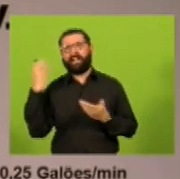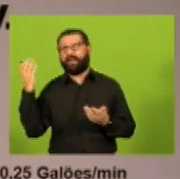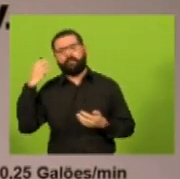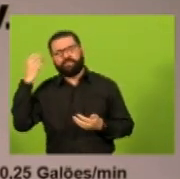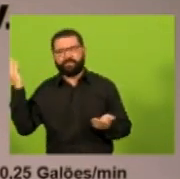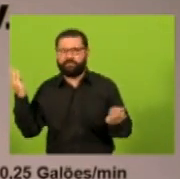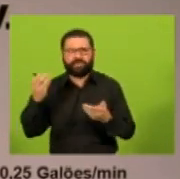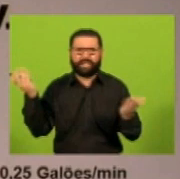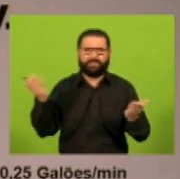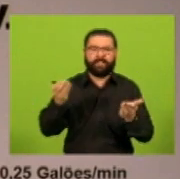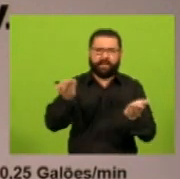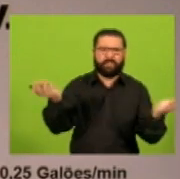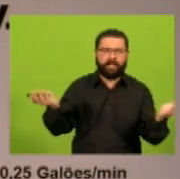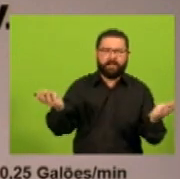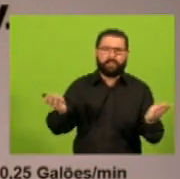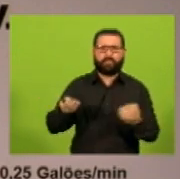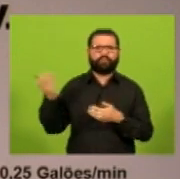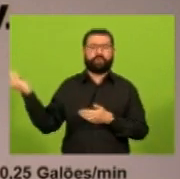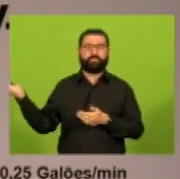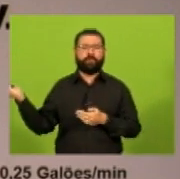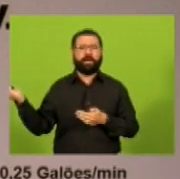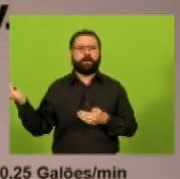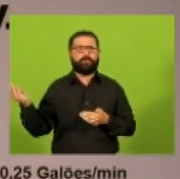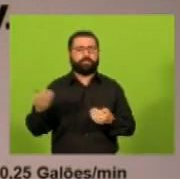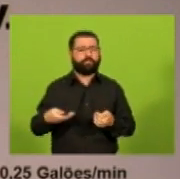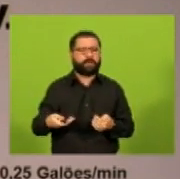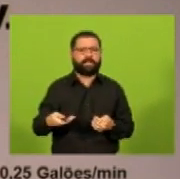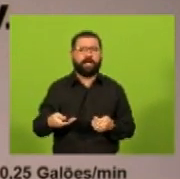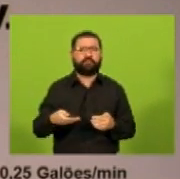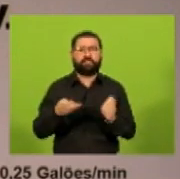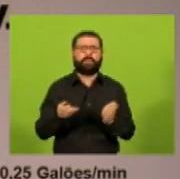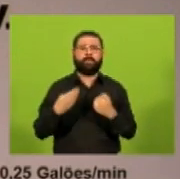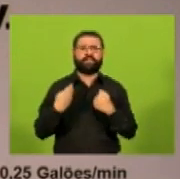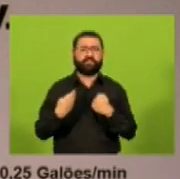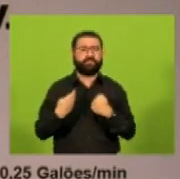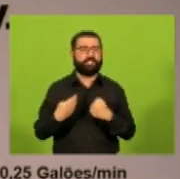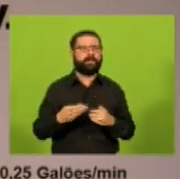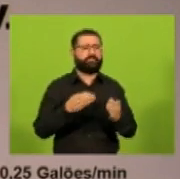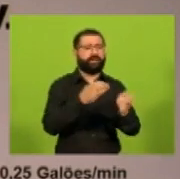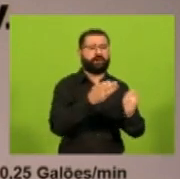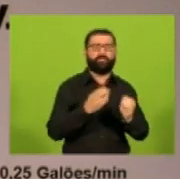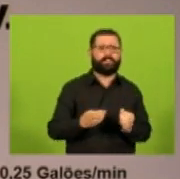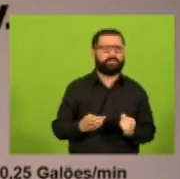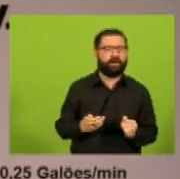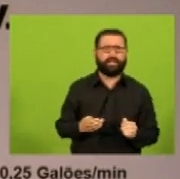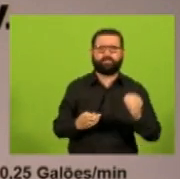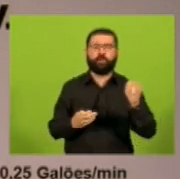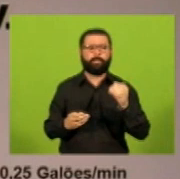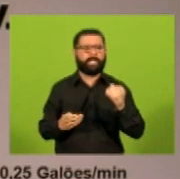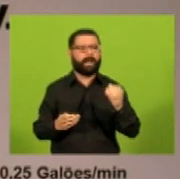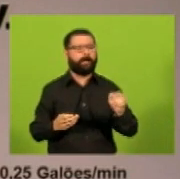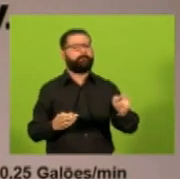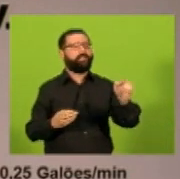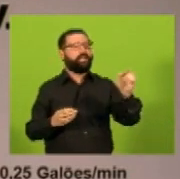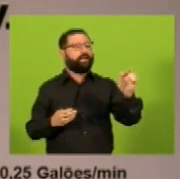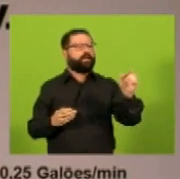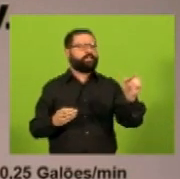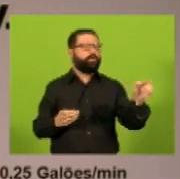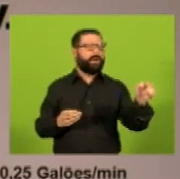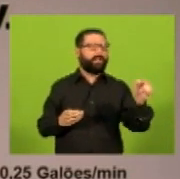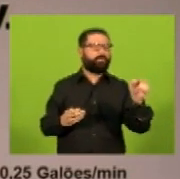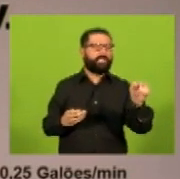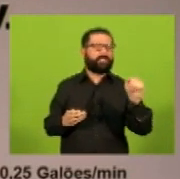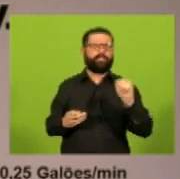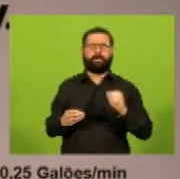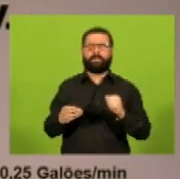Mas galão a gente não consegue entender, né? Nós não somos americanos, somos brasileiros, então para a gente entender, faz a conversão ali, é só multiplicar.